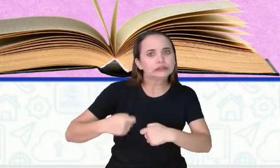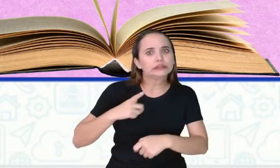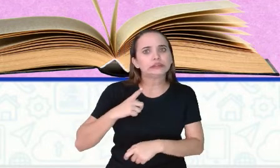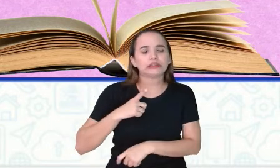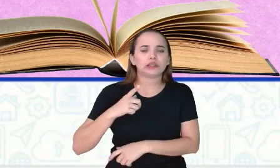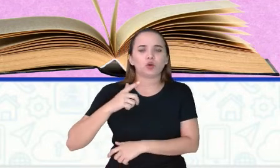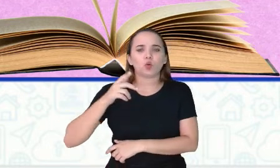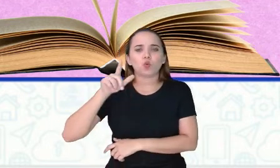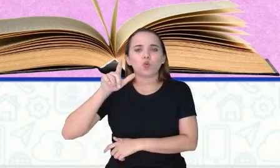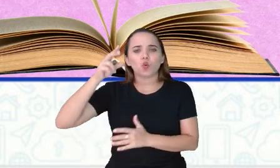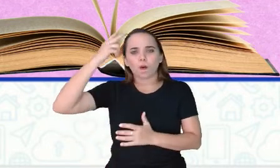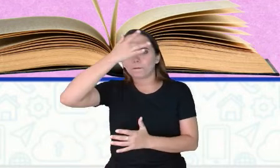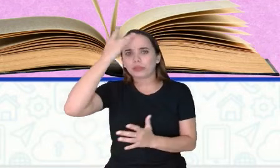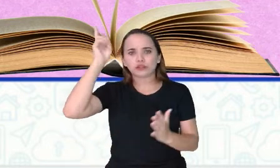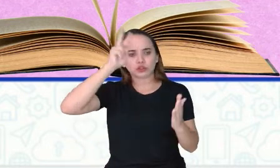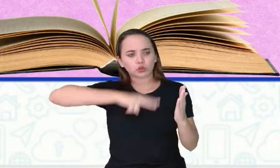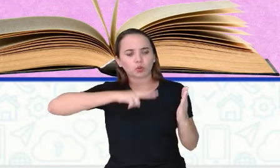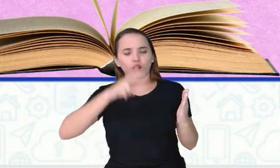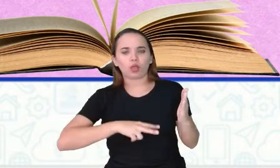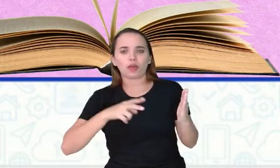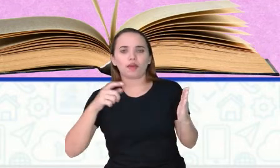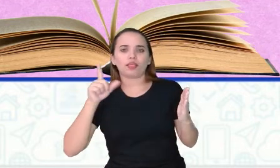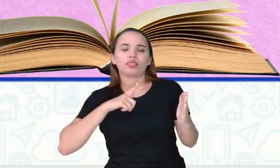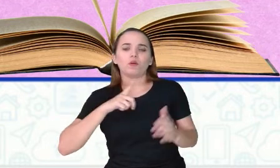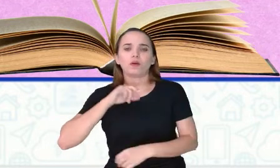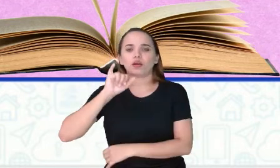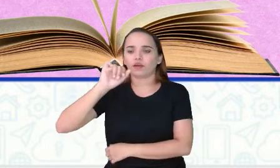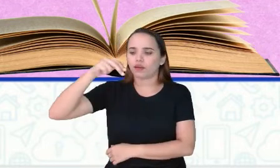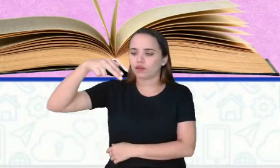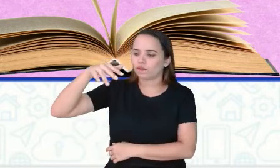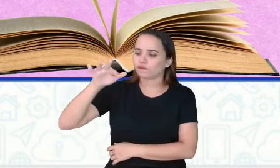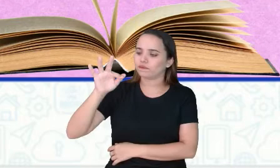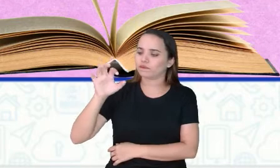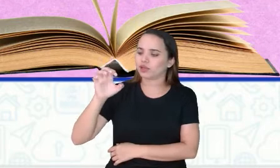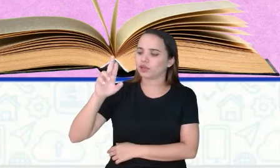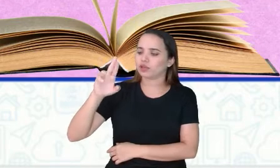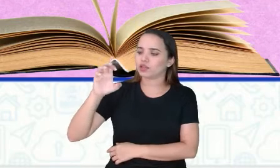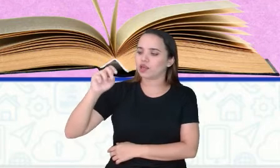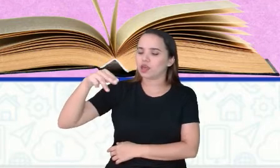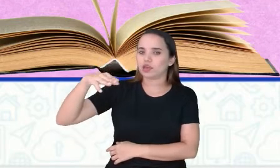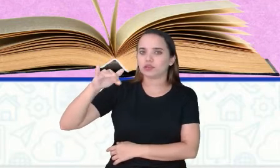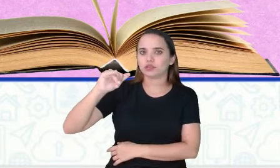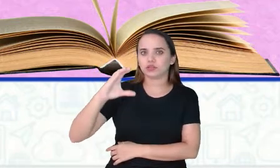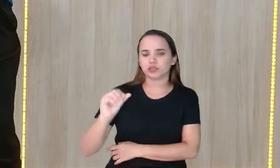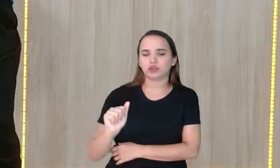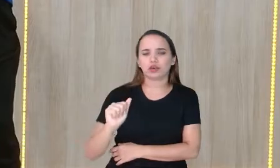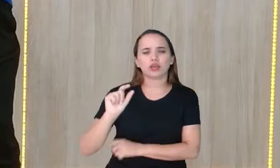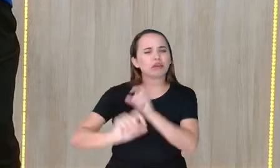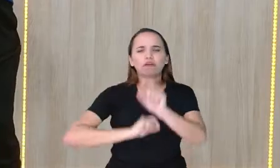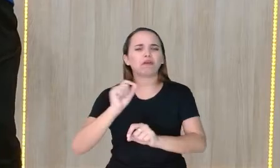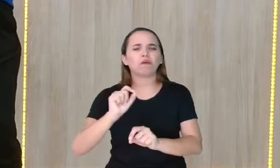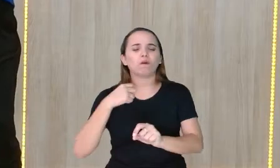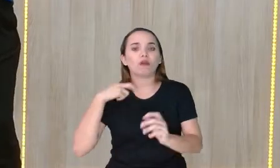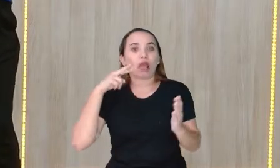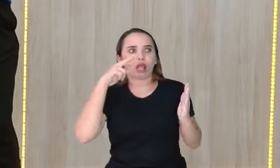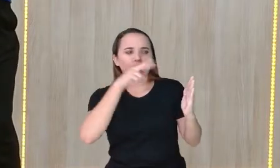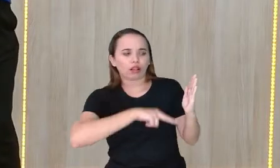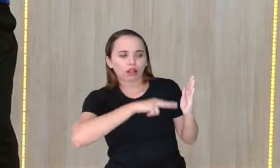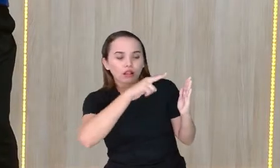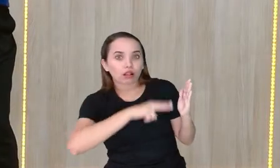Aí vocês, mas o que é inferência? Inferência é quando a gente consegue interpretar o que não é dito, é ler o que está